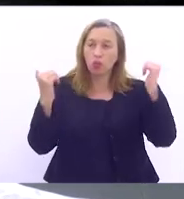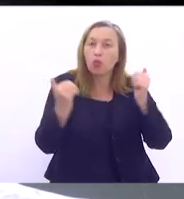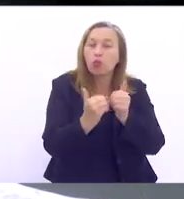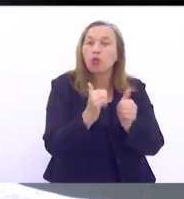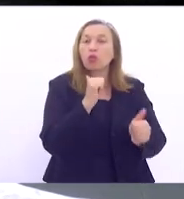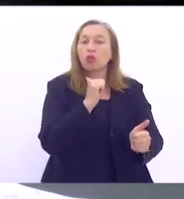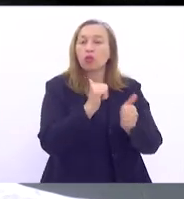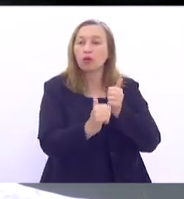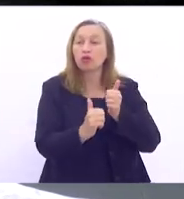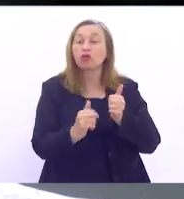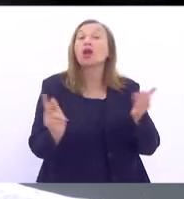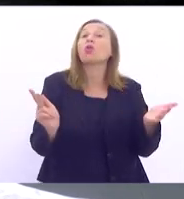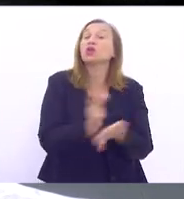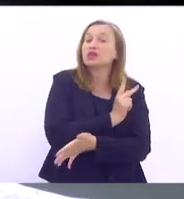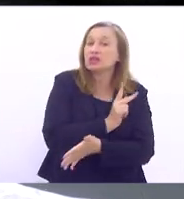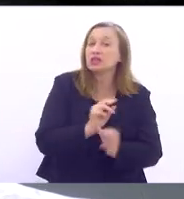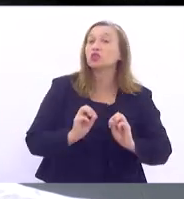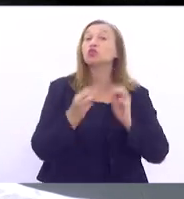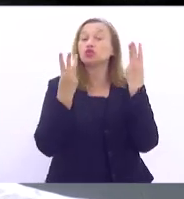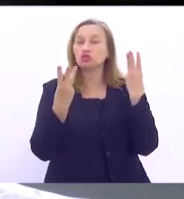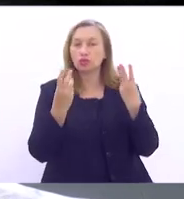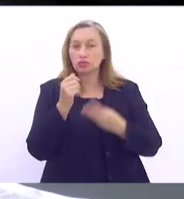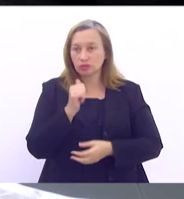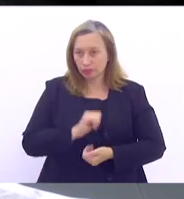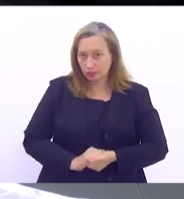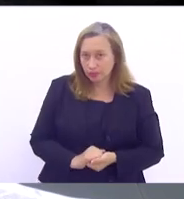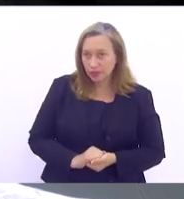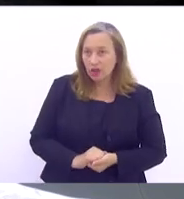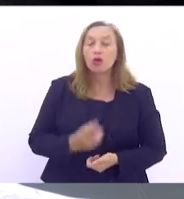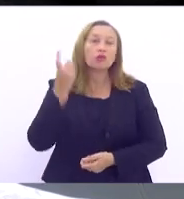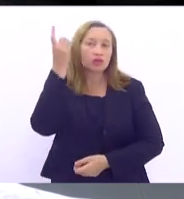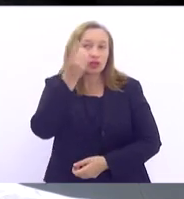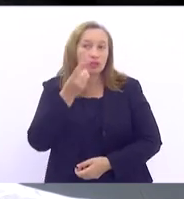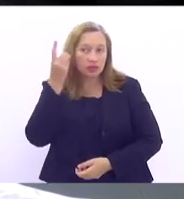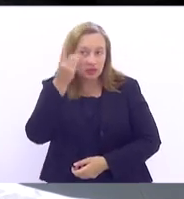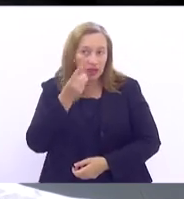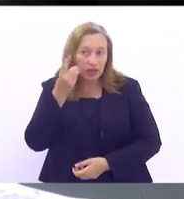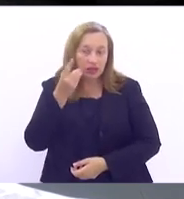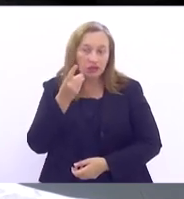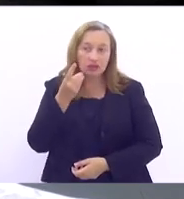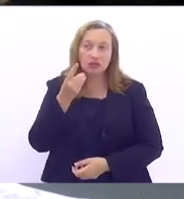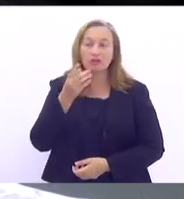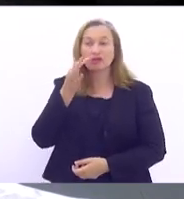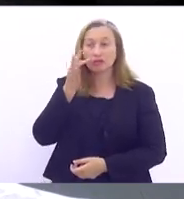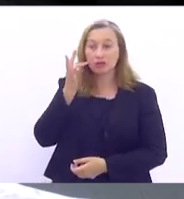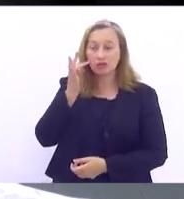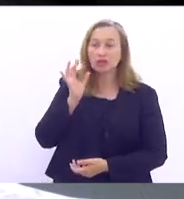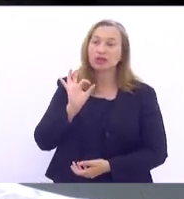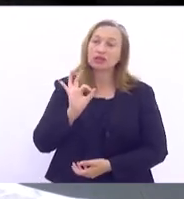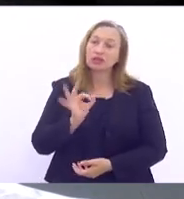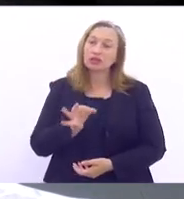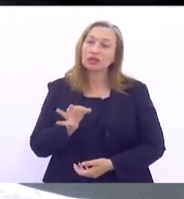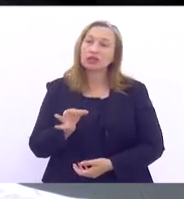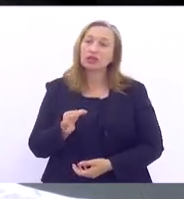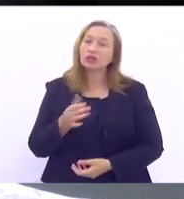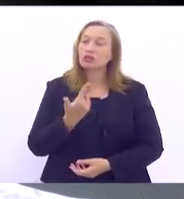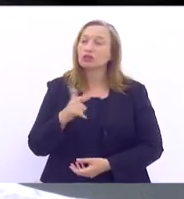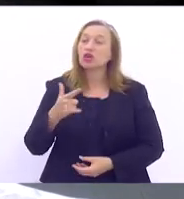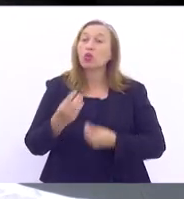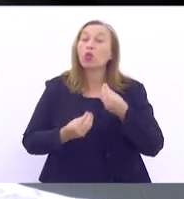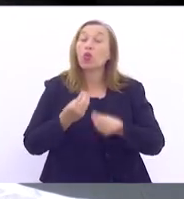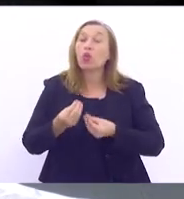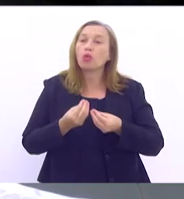etc. E aí o deputado Flávio também tem razão. Não há como se legislar